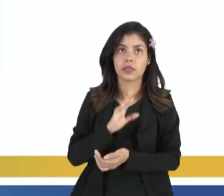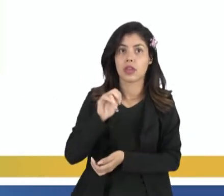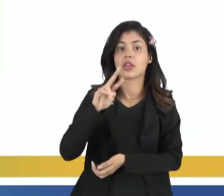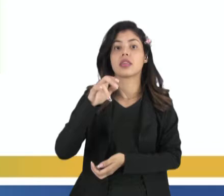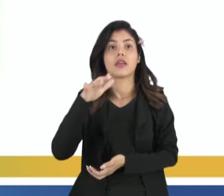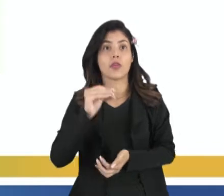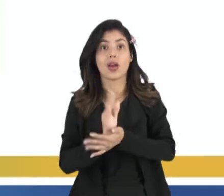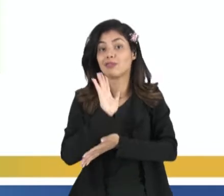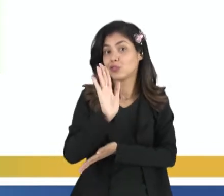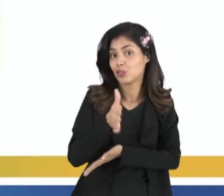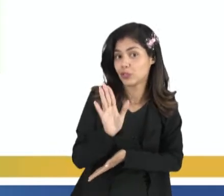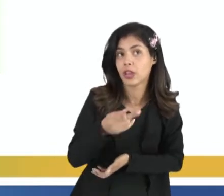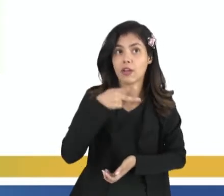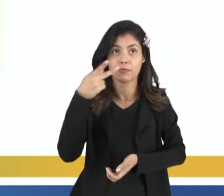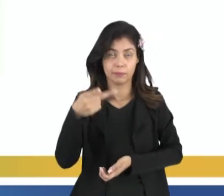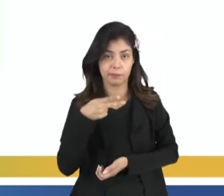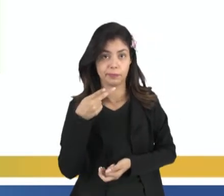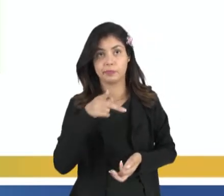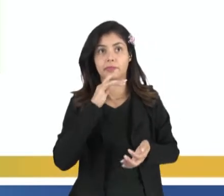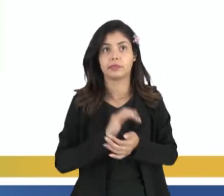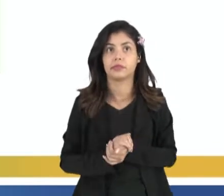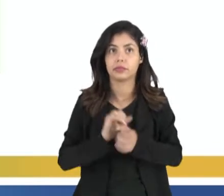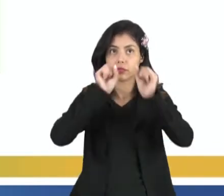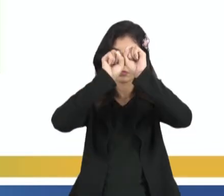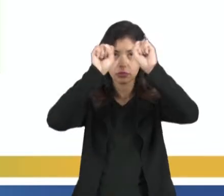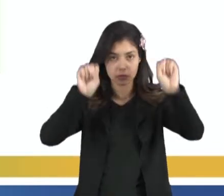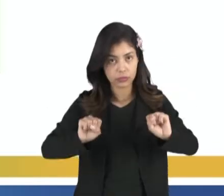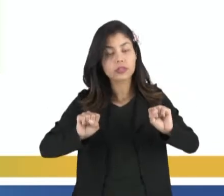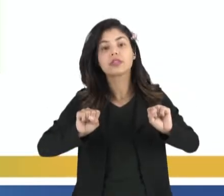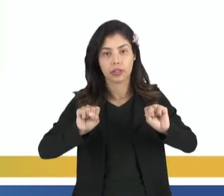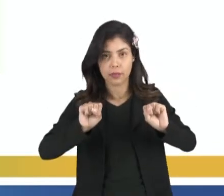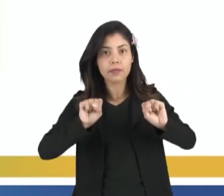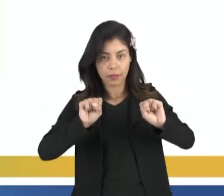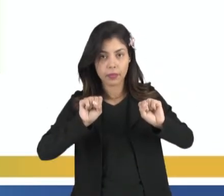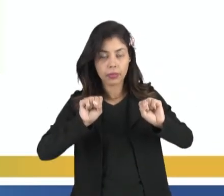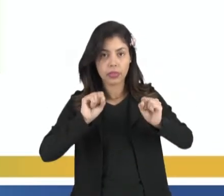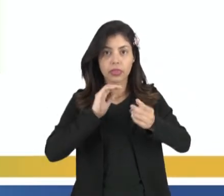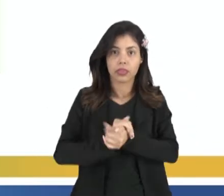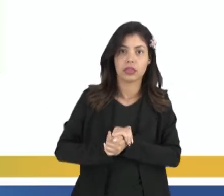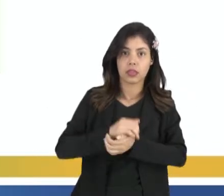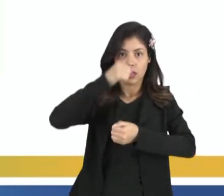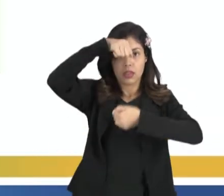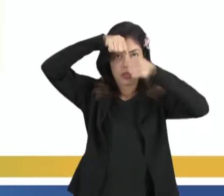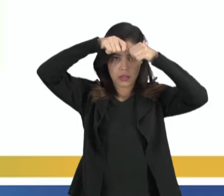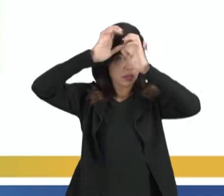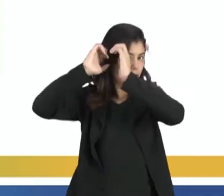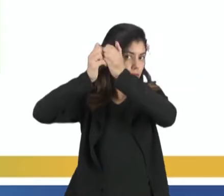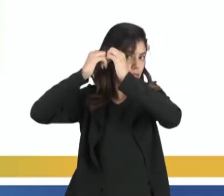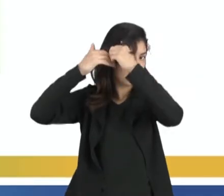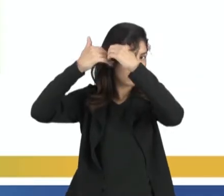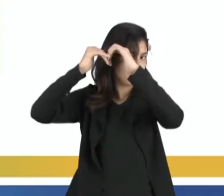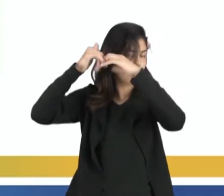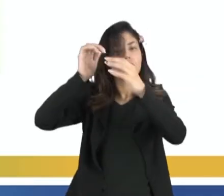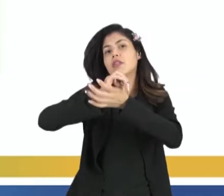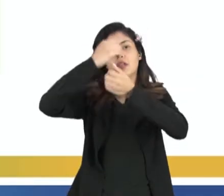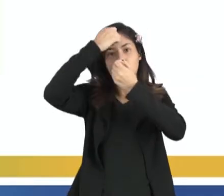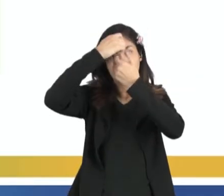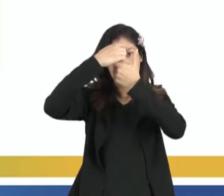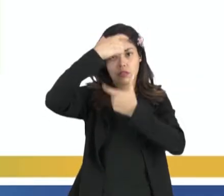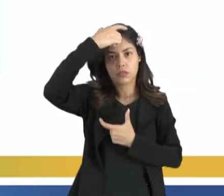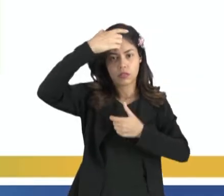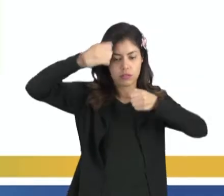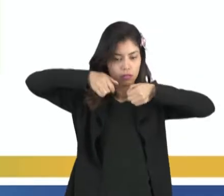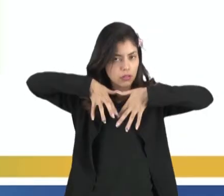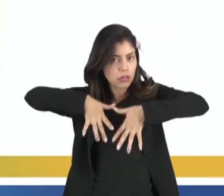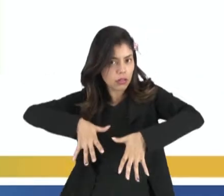encéfalo. Já quando a gente fala do sistema nervoso periférico, percebam que ele tem uma região muito maior a ser ocupada,